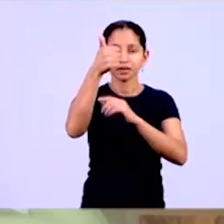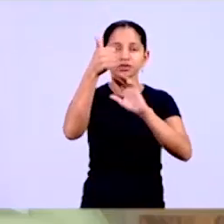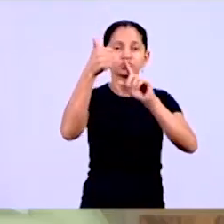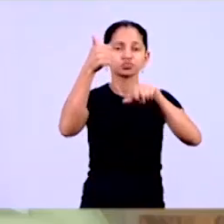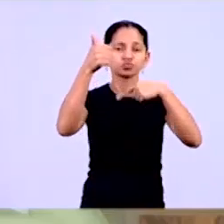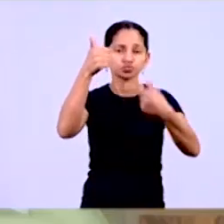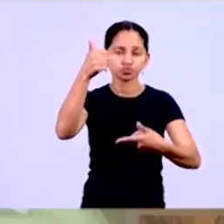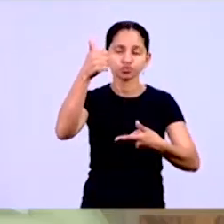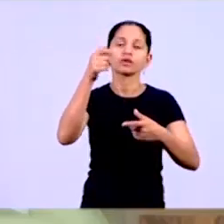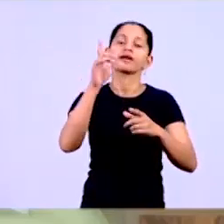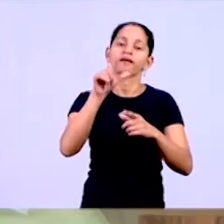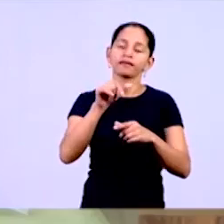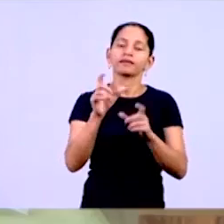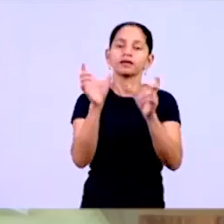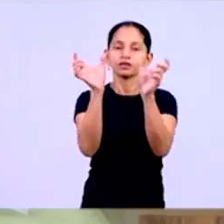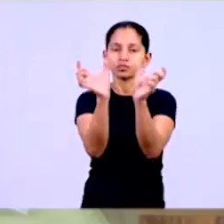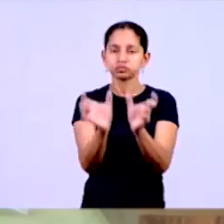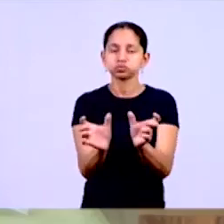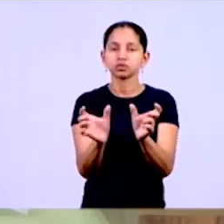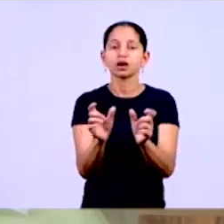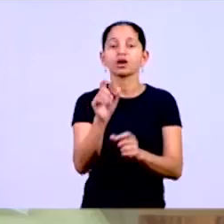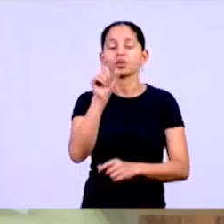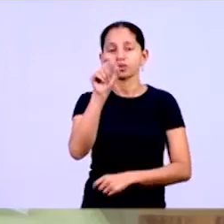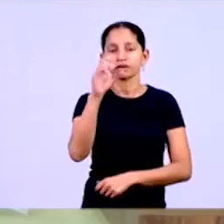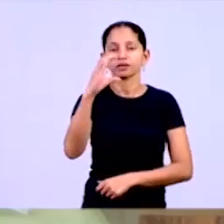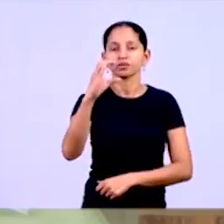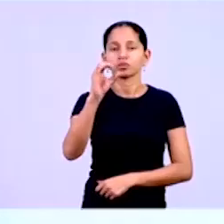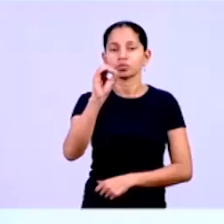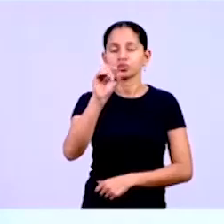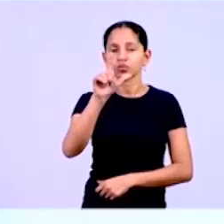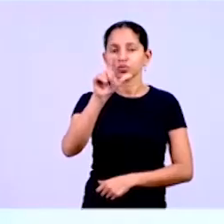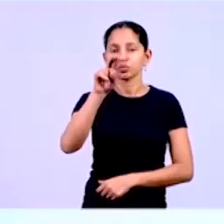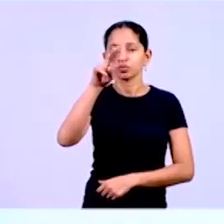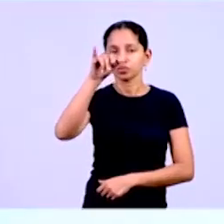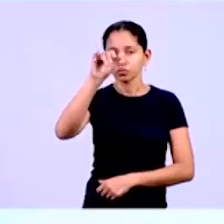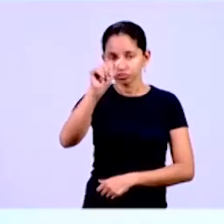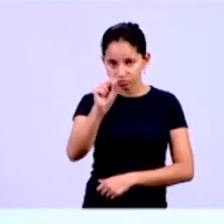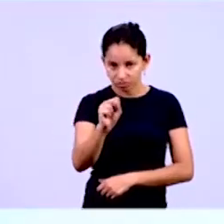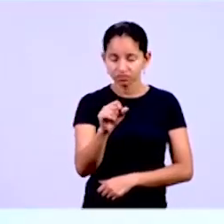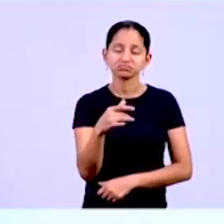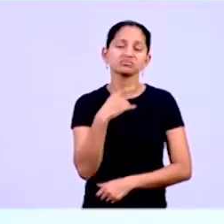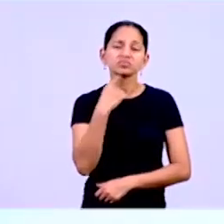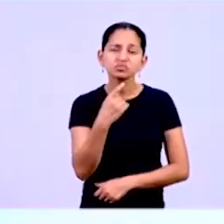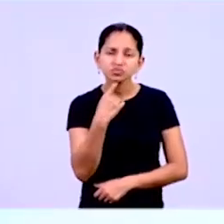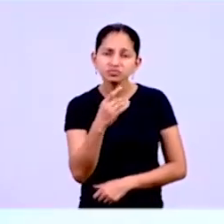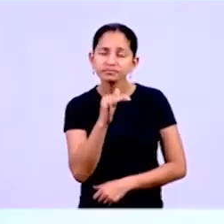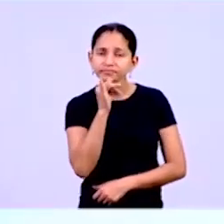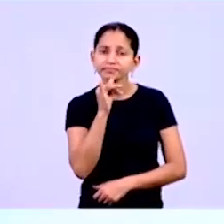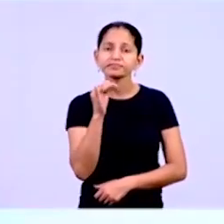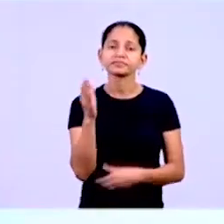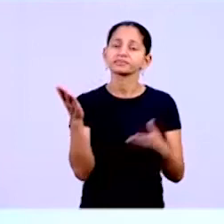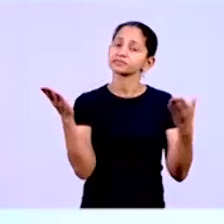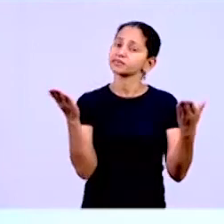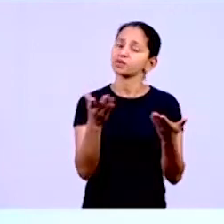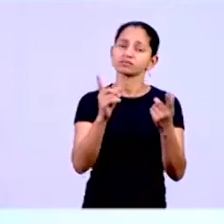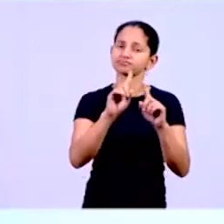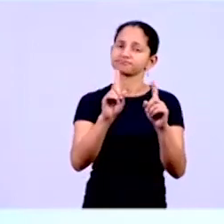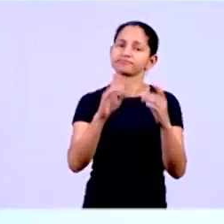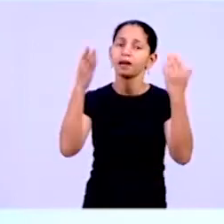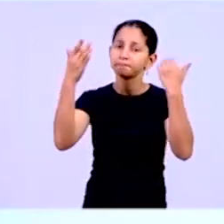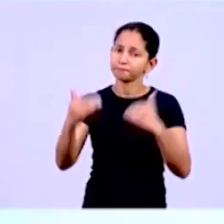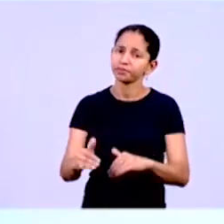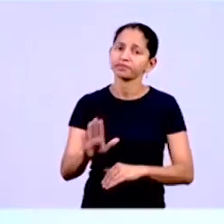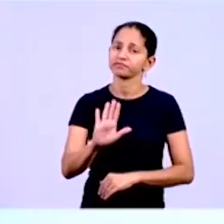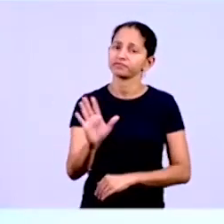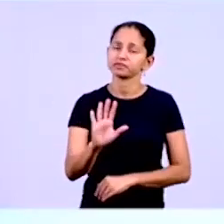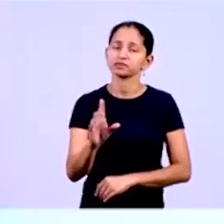vem abaixo vocês vão colocar em duas colunas. Gente, mas essas dúvidas, né? Agora nosso foco é a prova, mas essas